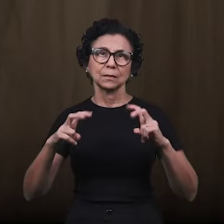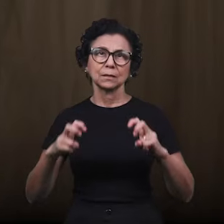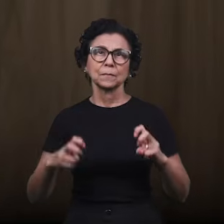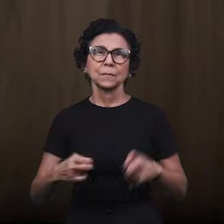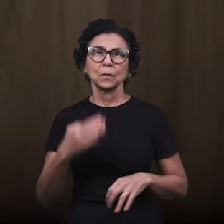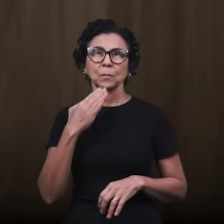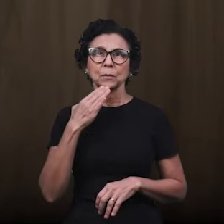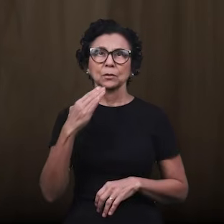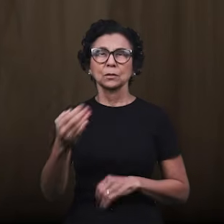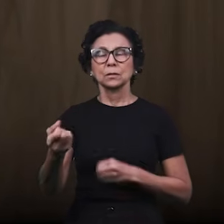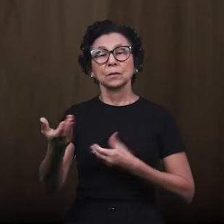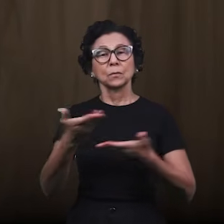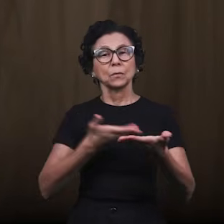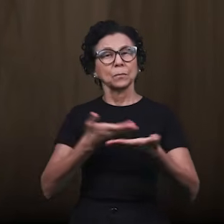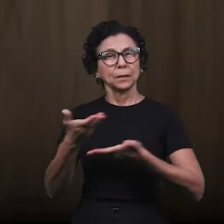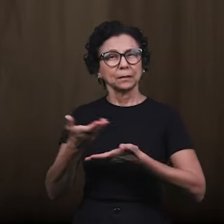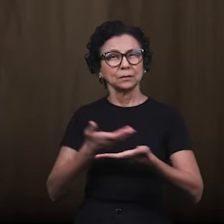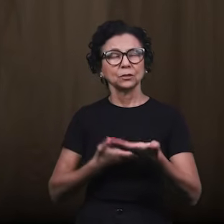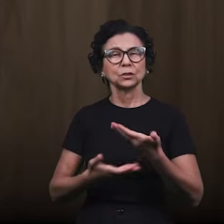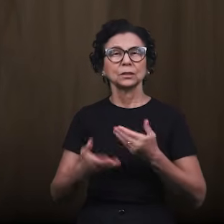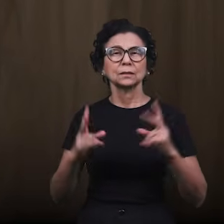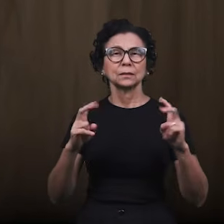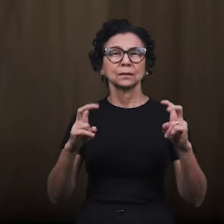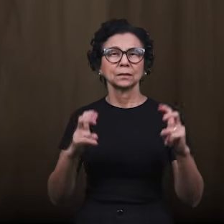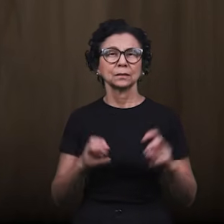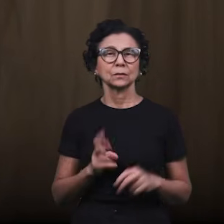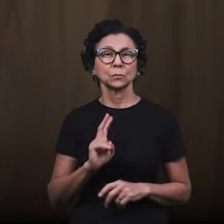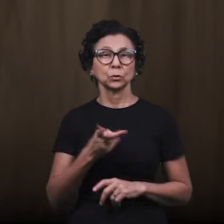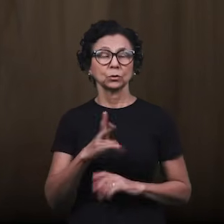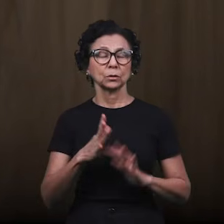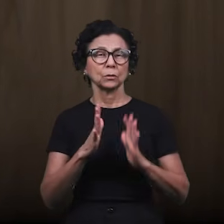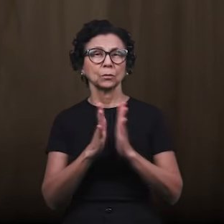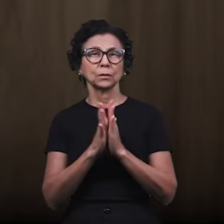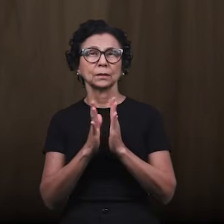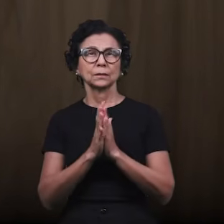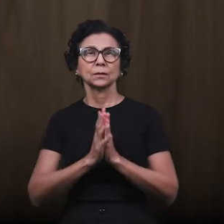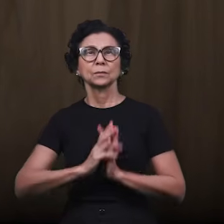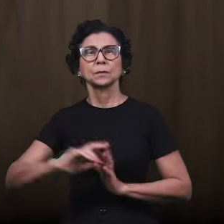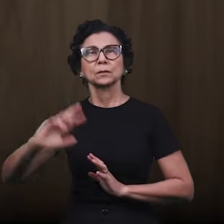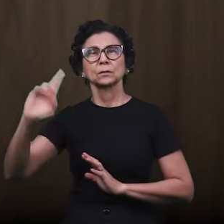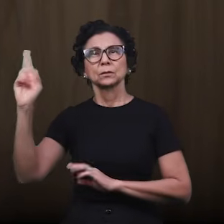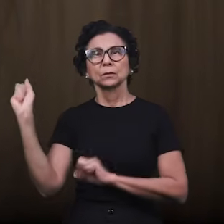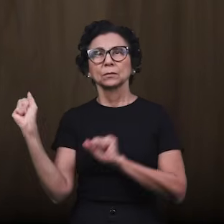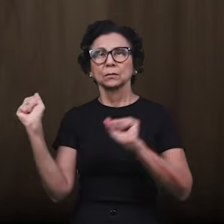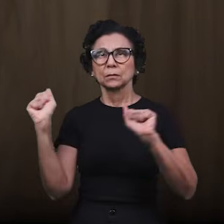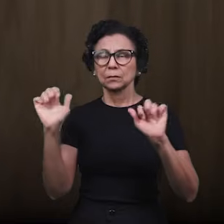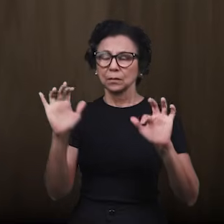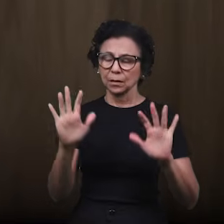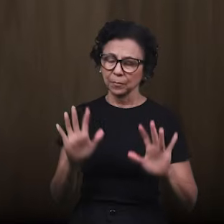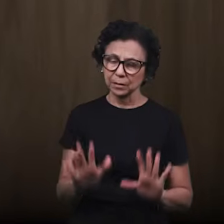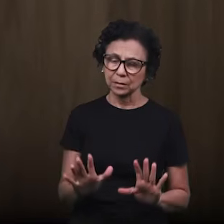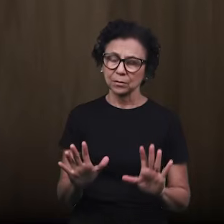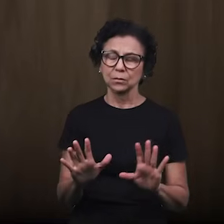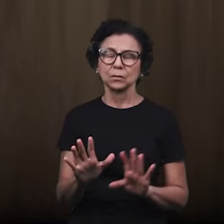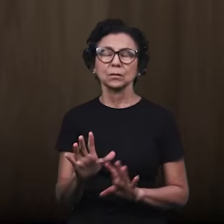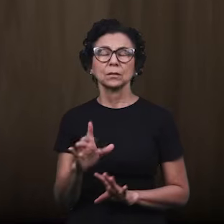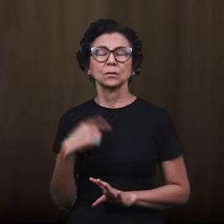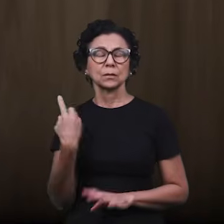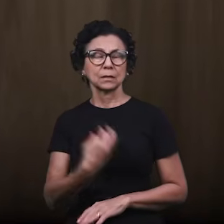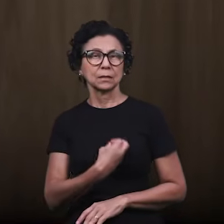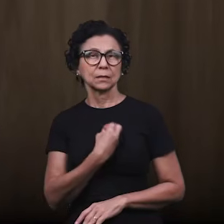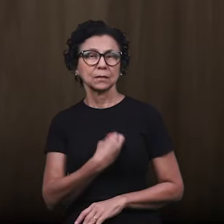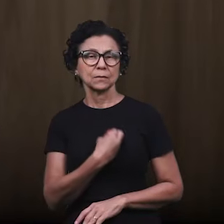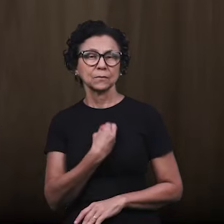palavra. Nós pedimos que você compartilhe e nós permanecemos em oração para que o Senhor abençoe grandemente as